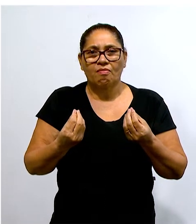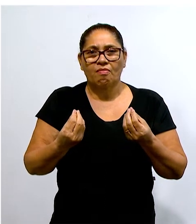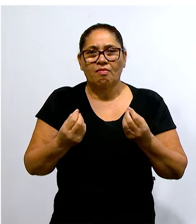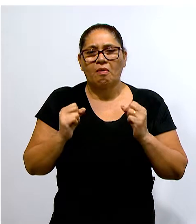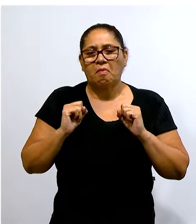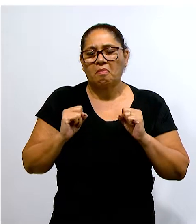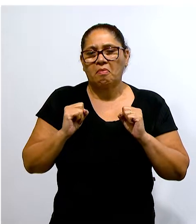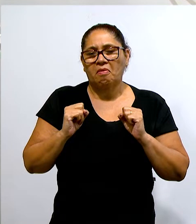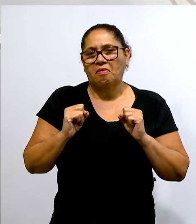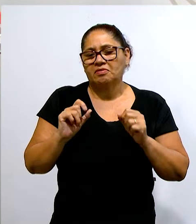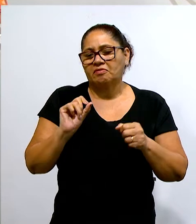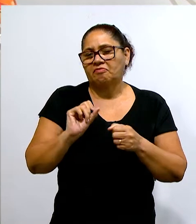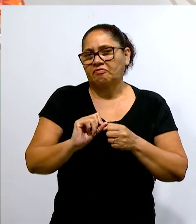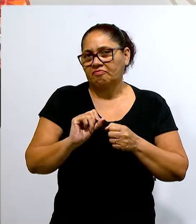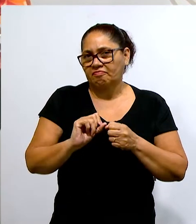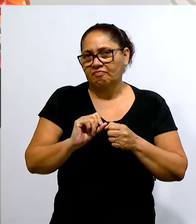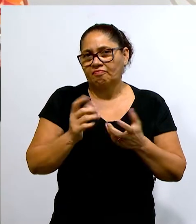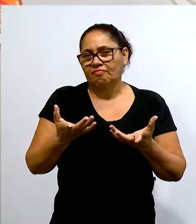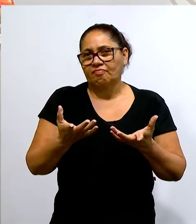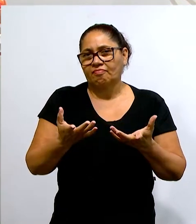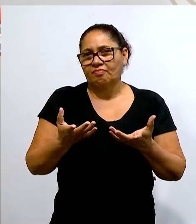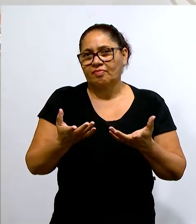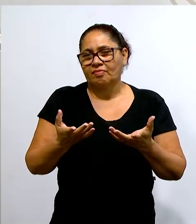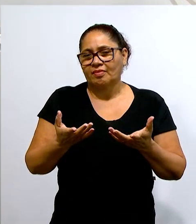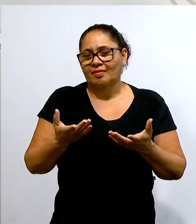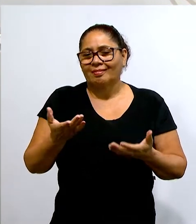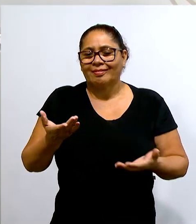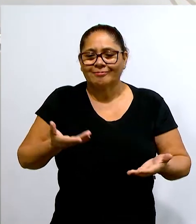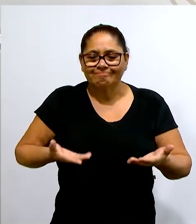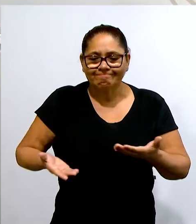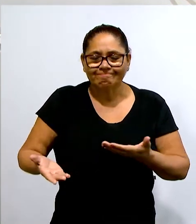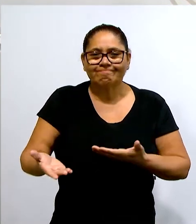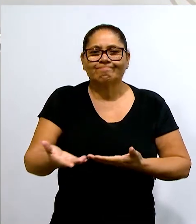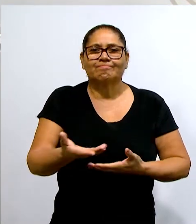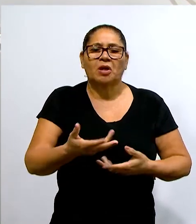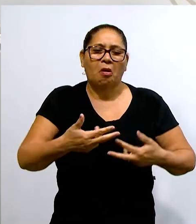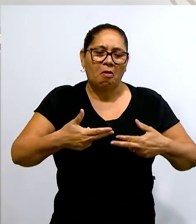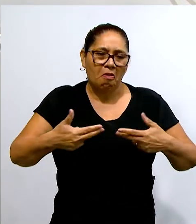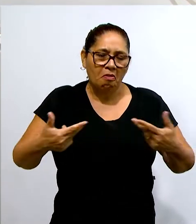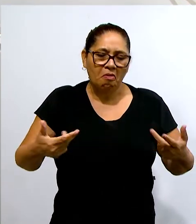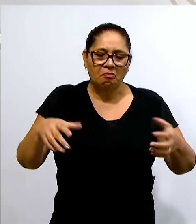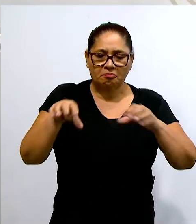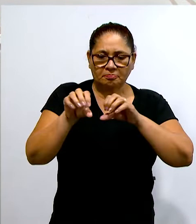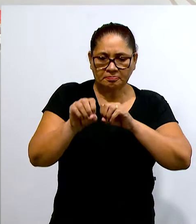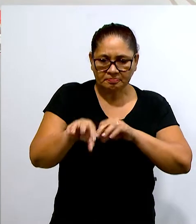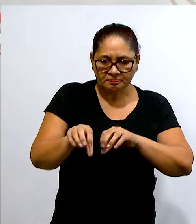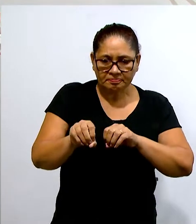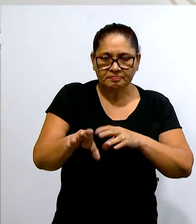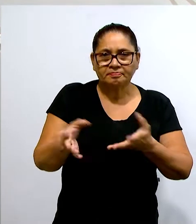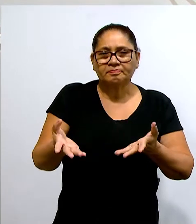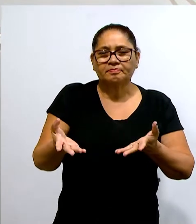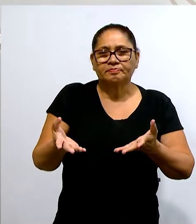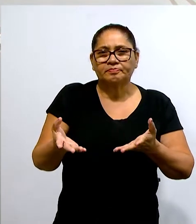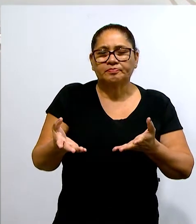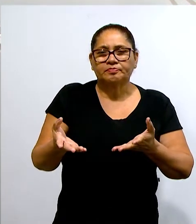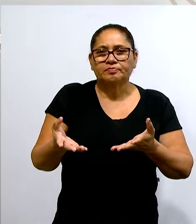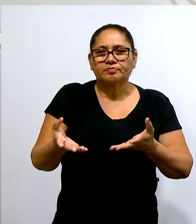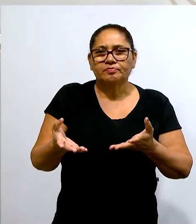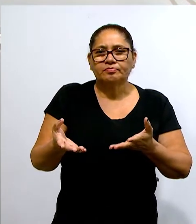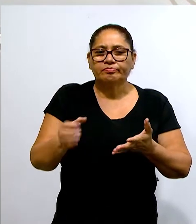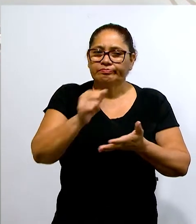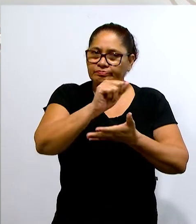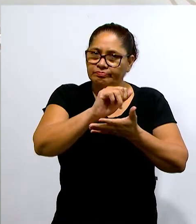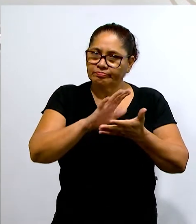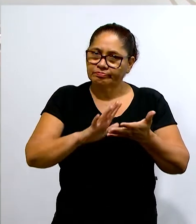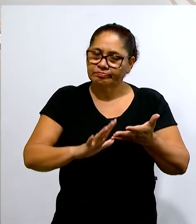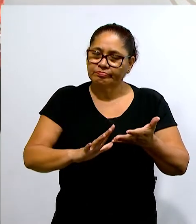são elementos que estarão presentes na minha organização de ensino, na minha organização das minhas